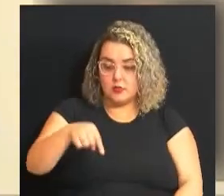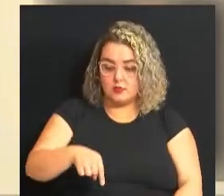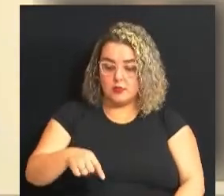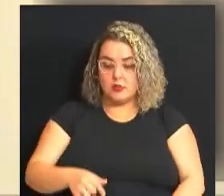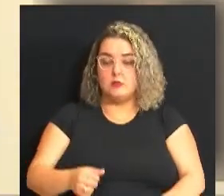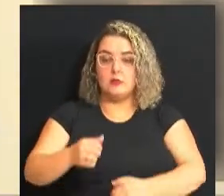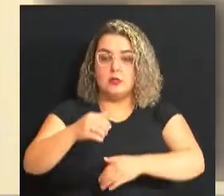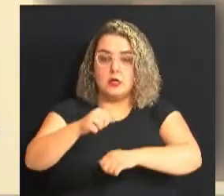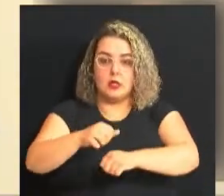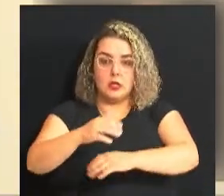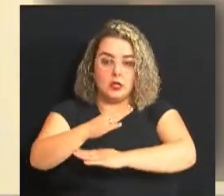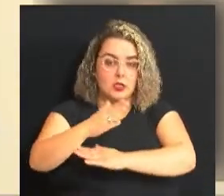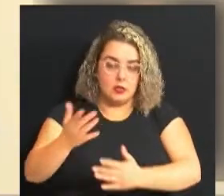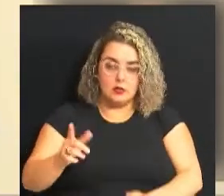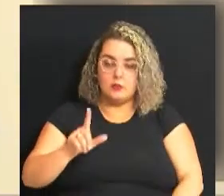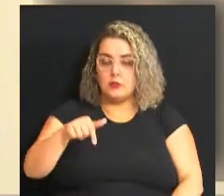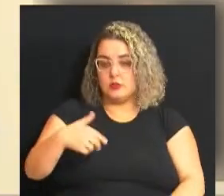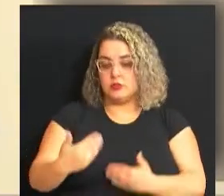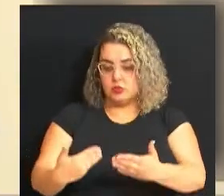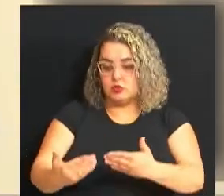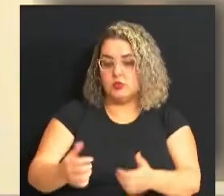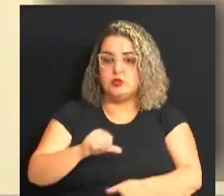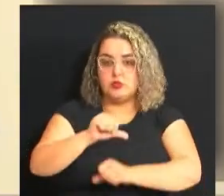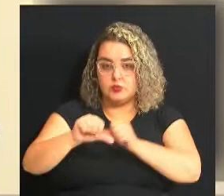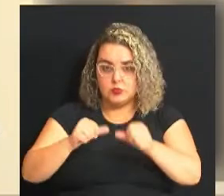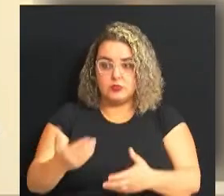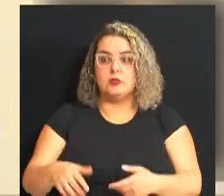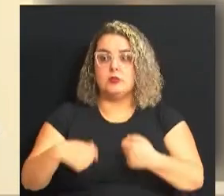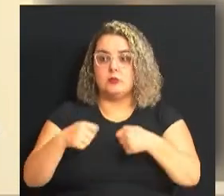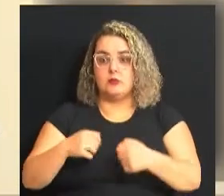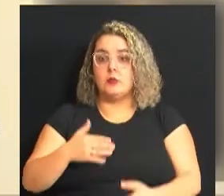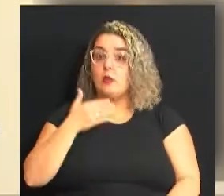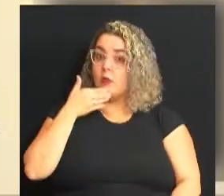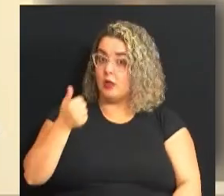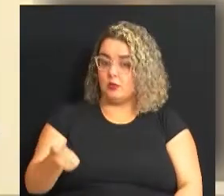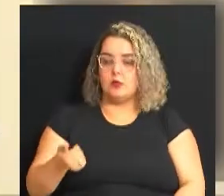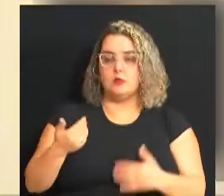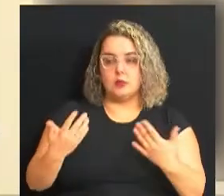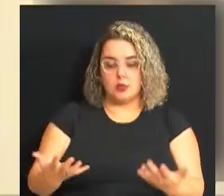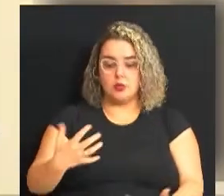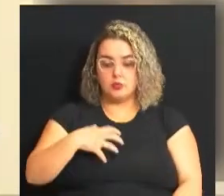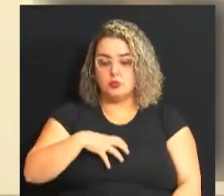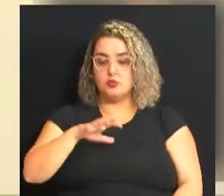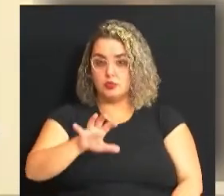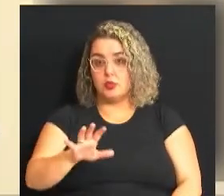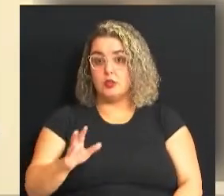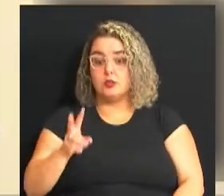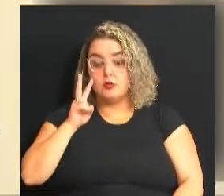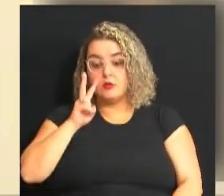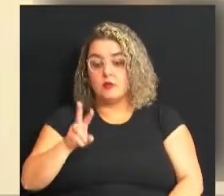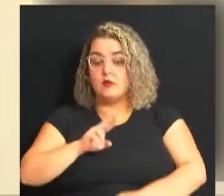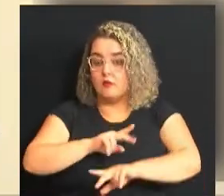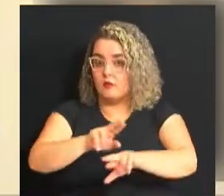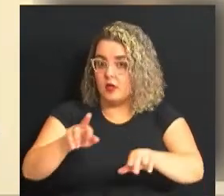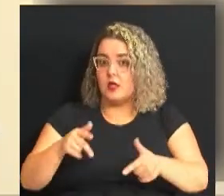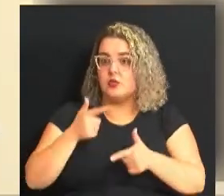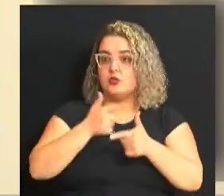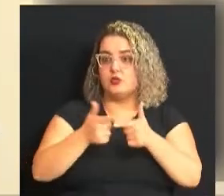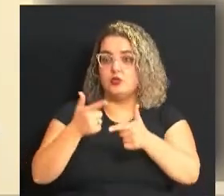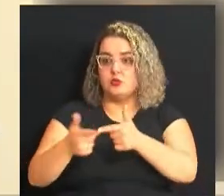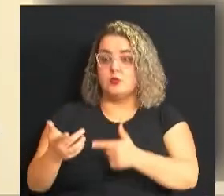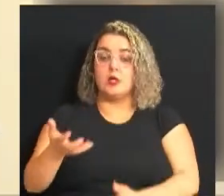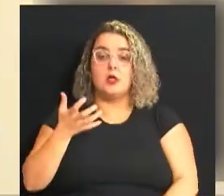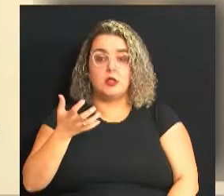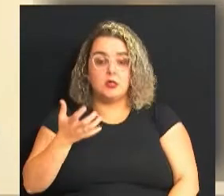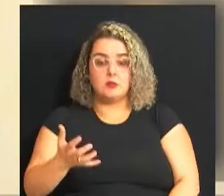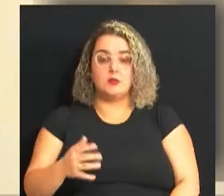um processo de transformação aí que precisa de muito melhoramento. Do jeito que ela está, a gente vê uma série de problemas. A gente gostaria que ela fosse